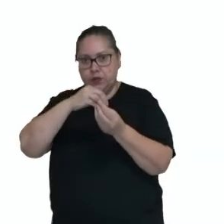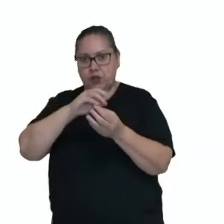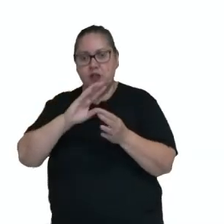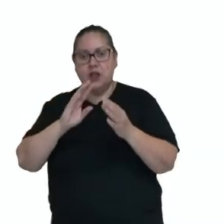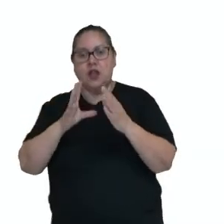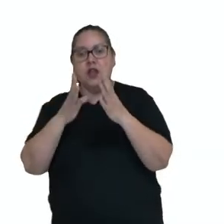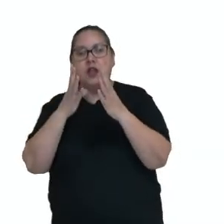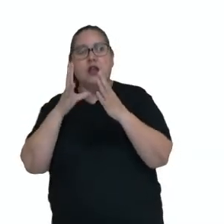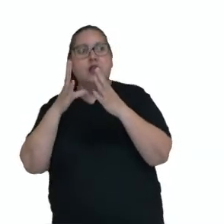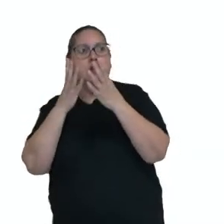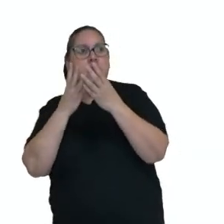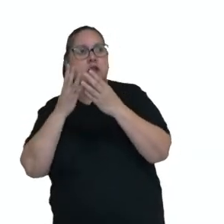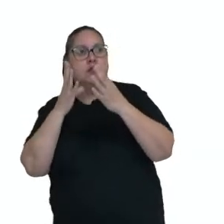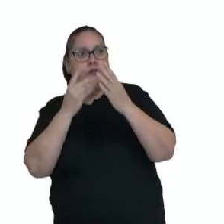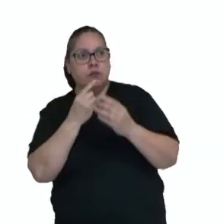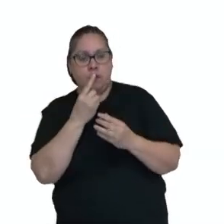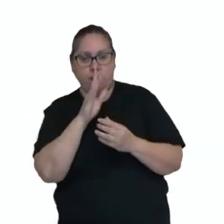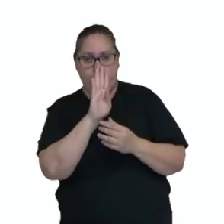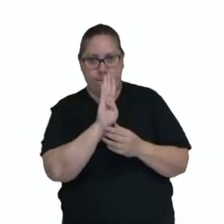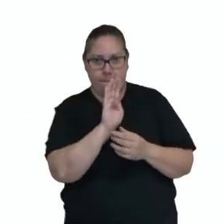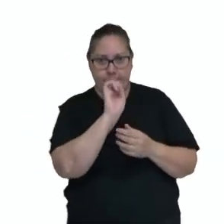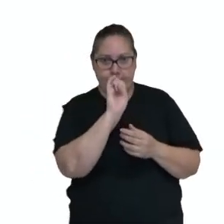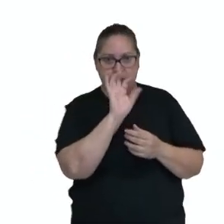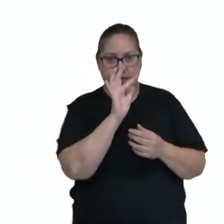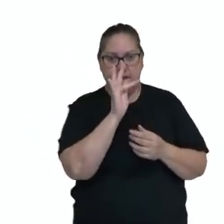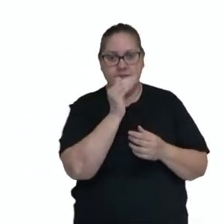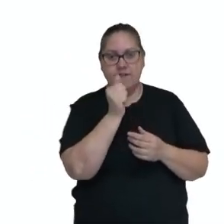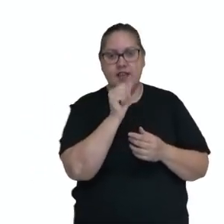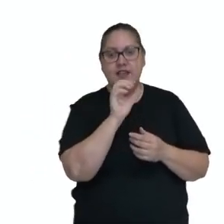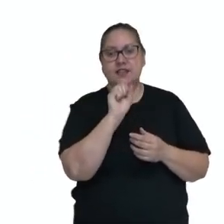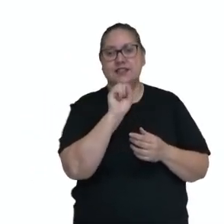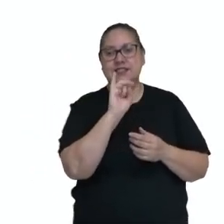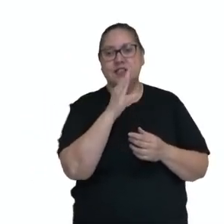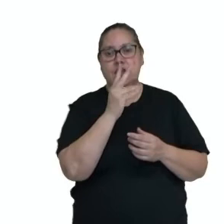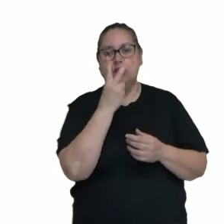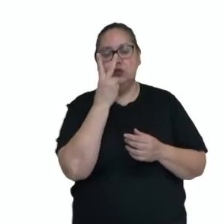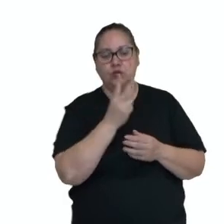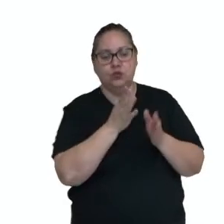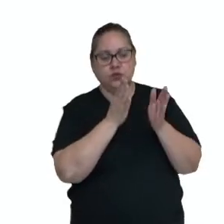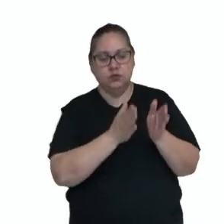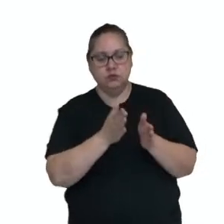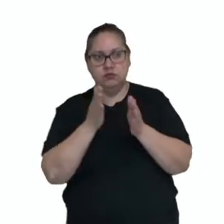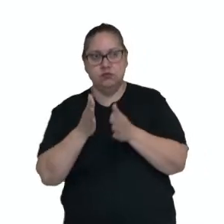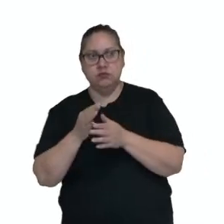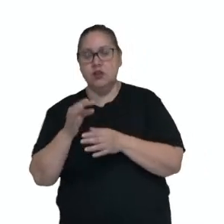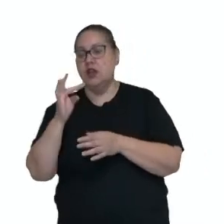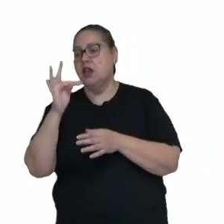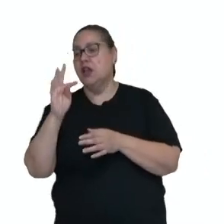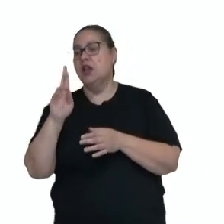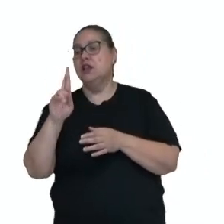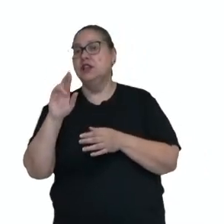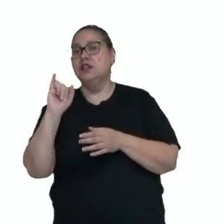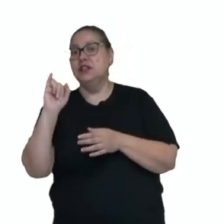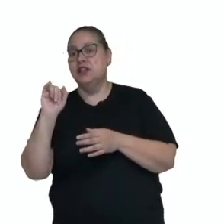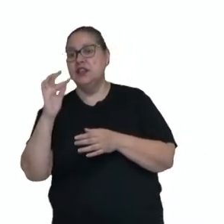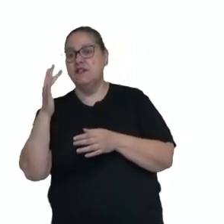ser classificada em bifásica, duas fases,